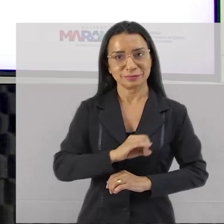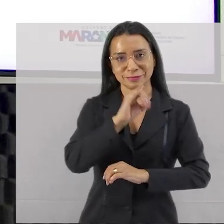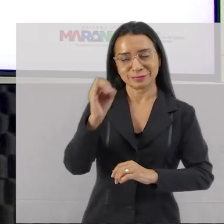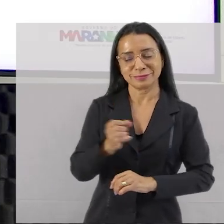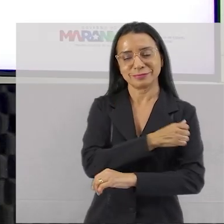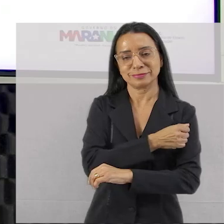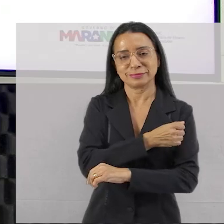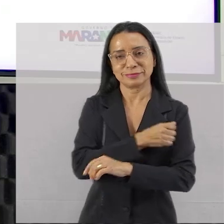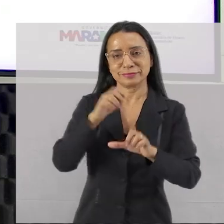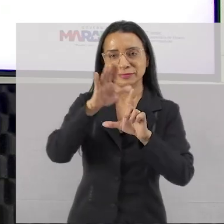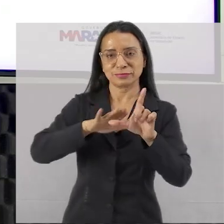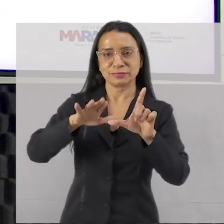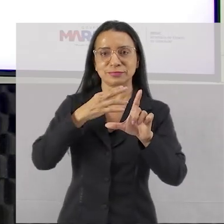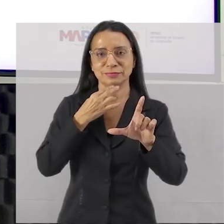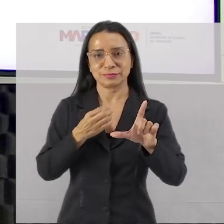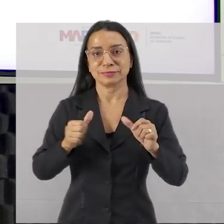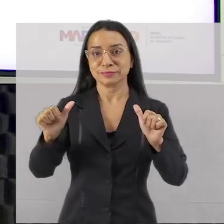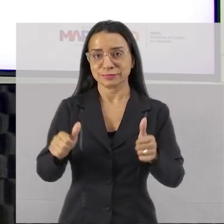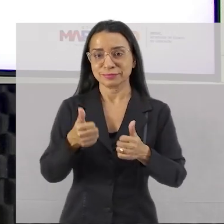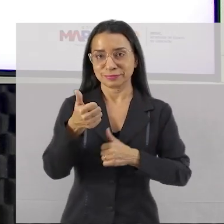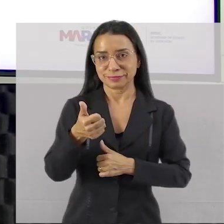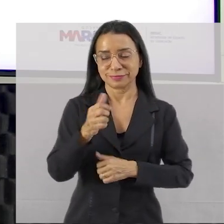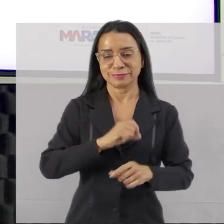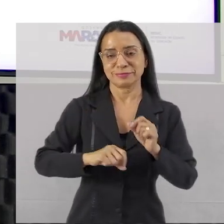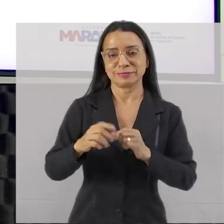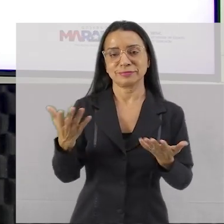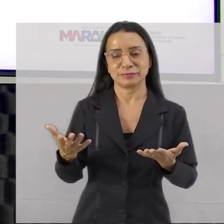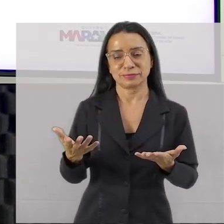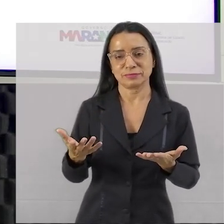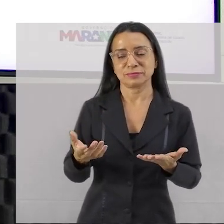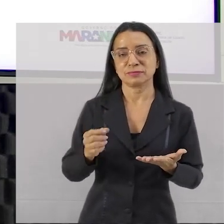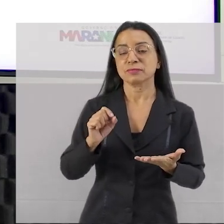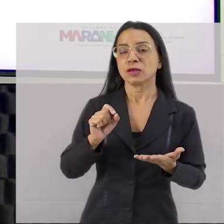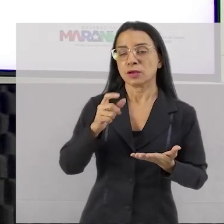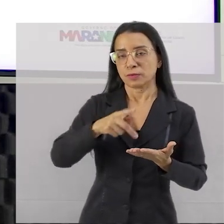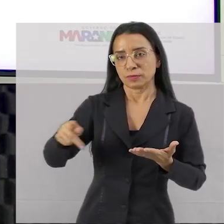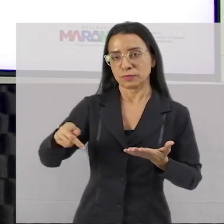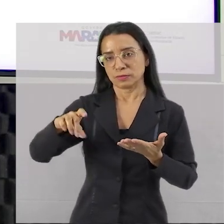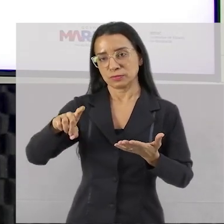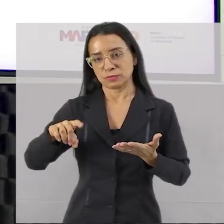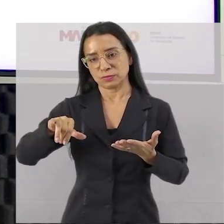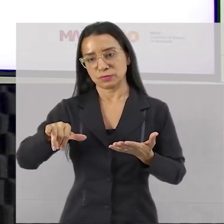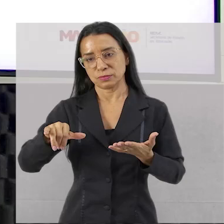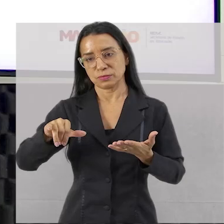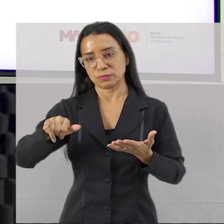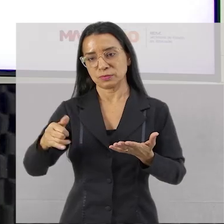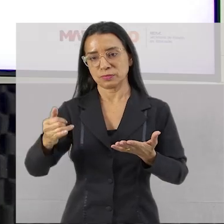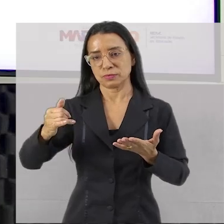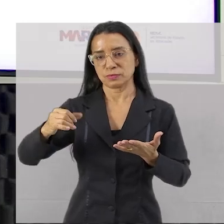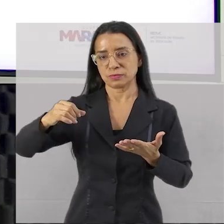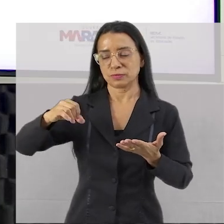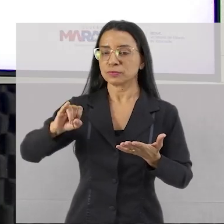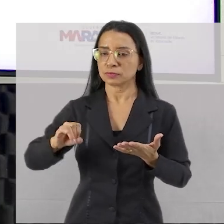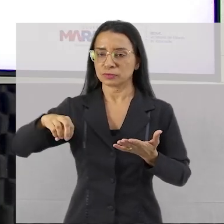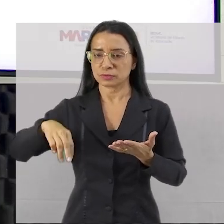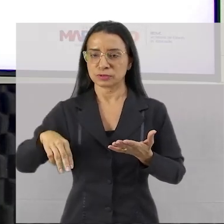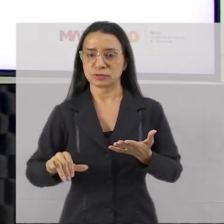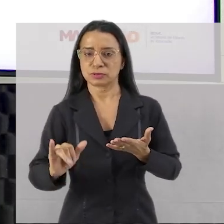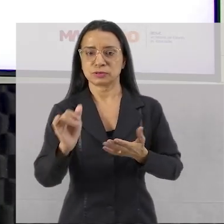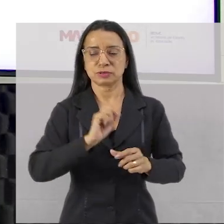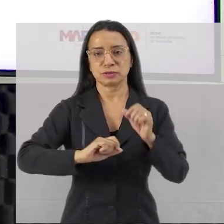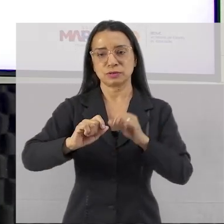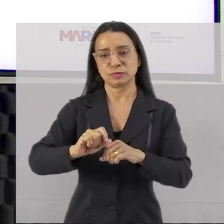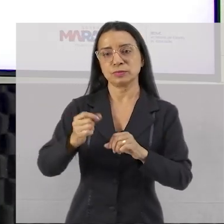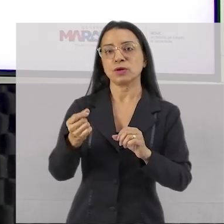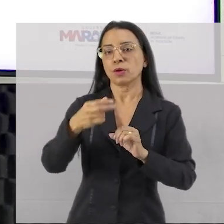aí, galera da plataforma Gonçalves Dias, beleza, pessoal? Tudo bem? Aqui quem fala é o professor Jimmy, professor de redação do curso voltado para